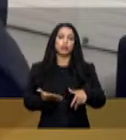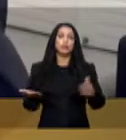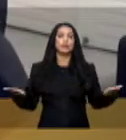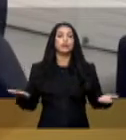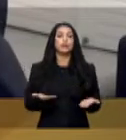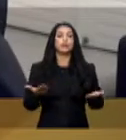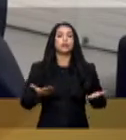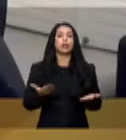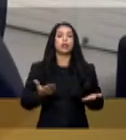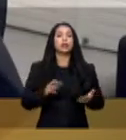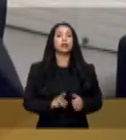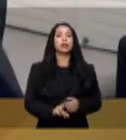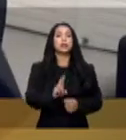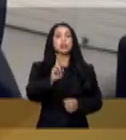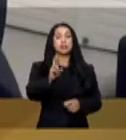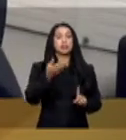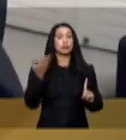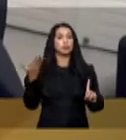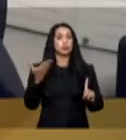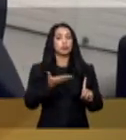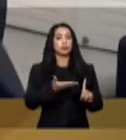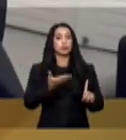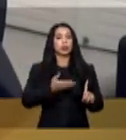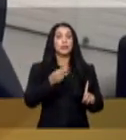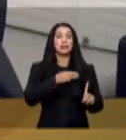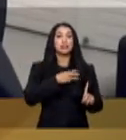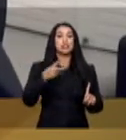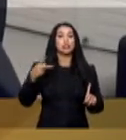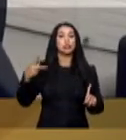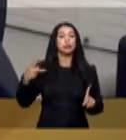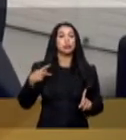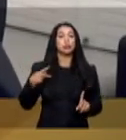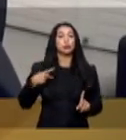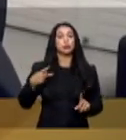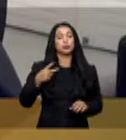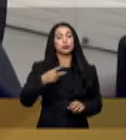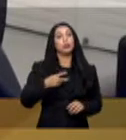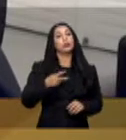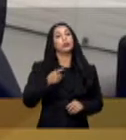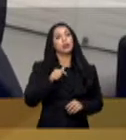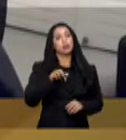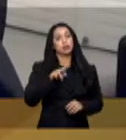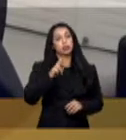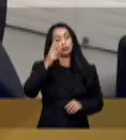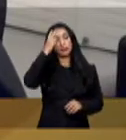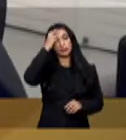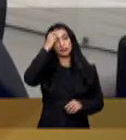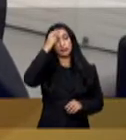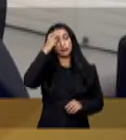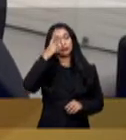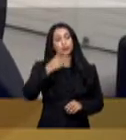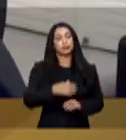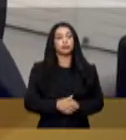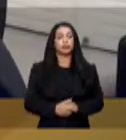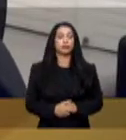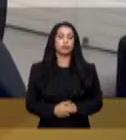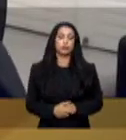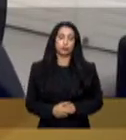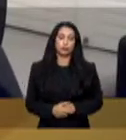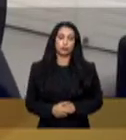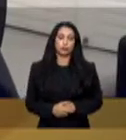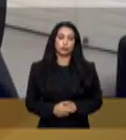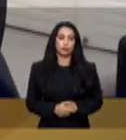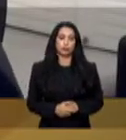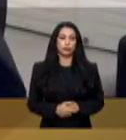pelo recorrente Ministério Público Federal, doutor Antônio Augusto Brandão de Aras, Procurador-Geral da